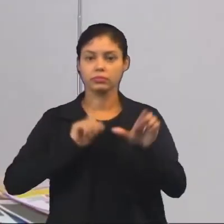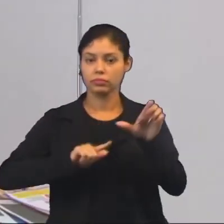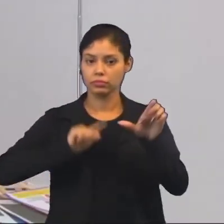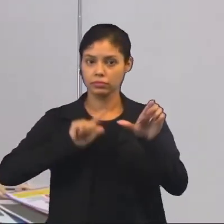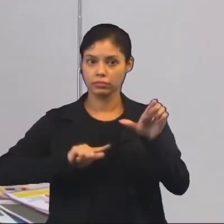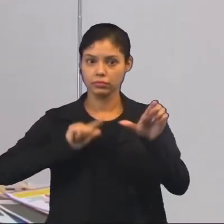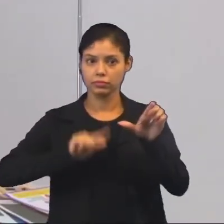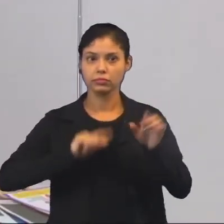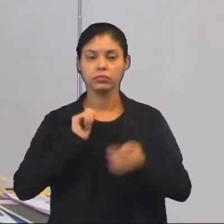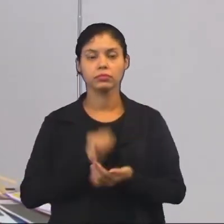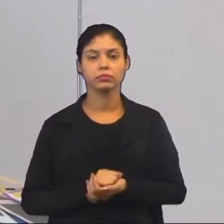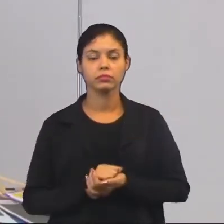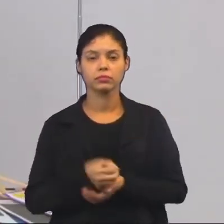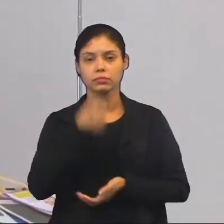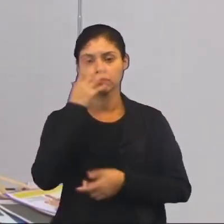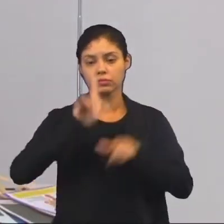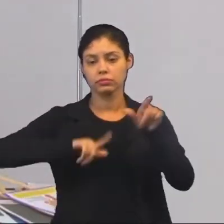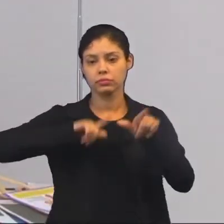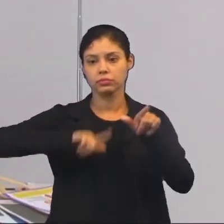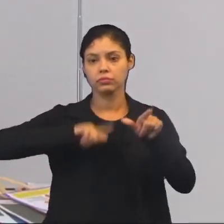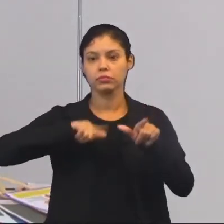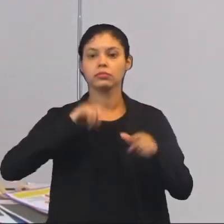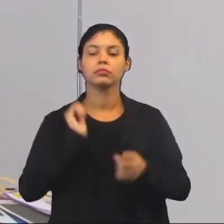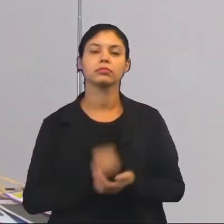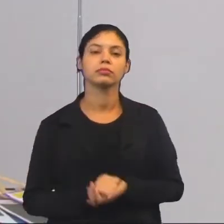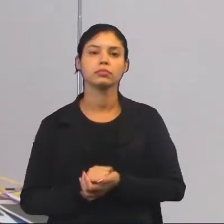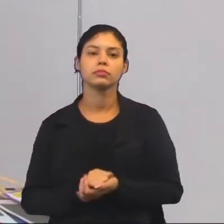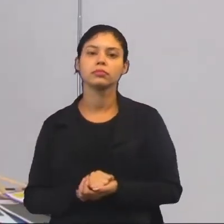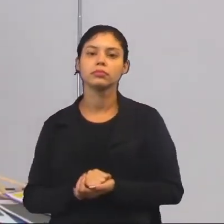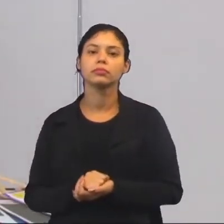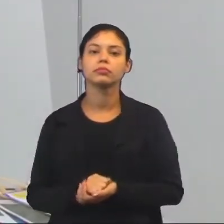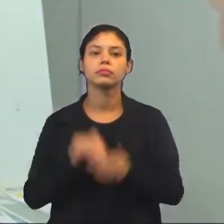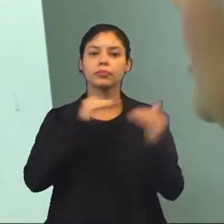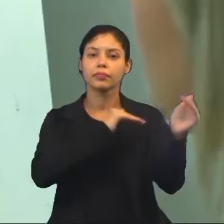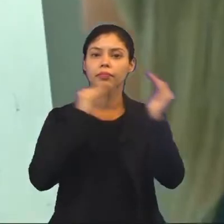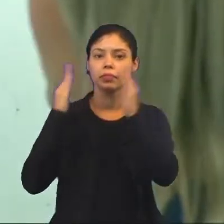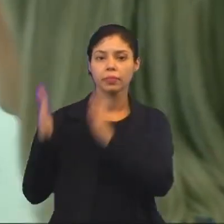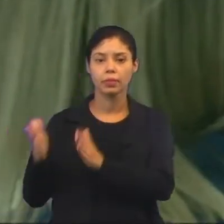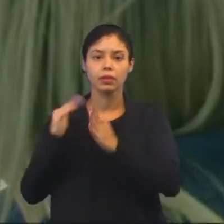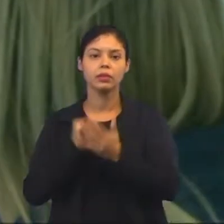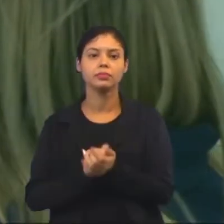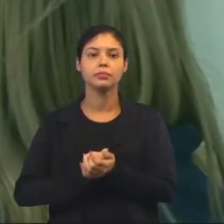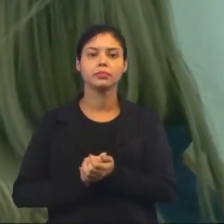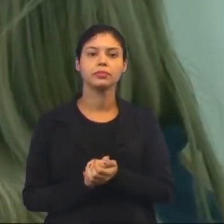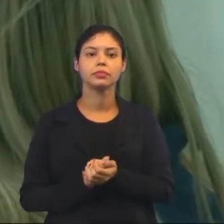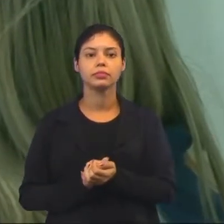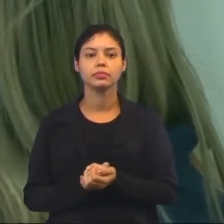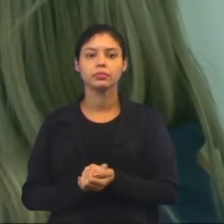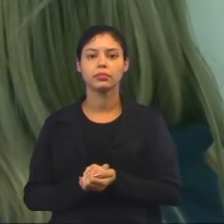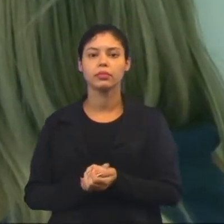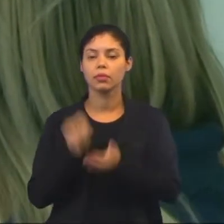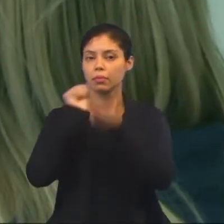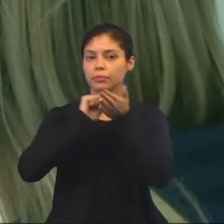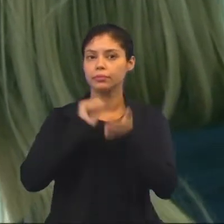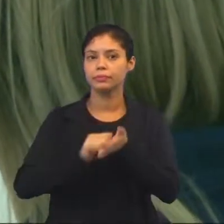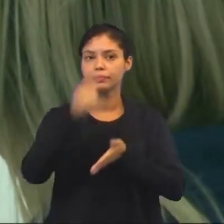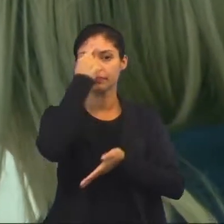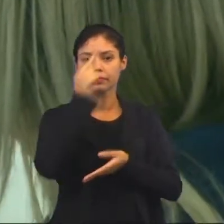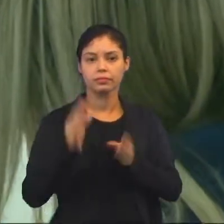a fotolegenda? Fotolegenda é essa partezinha aqui que vem